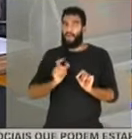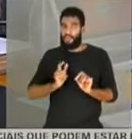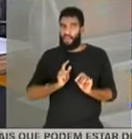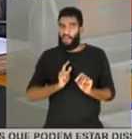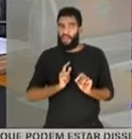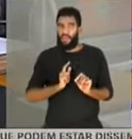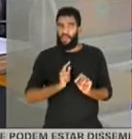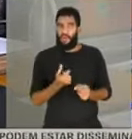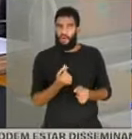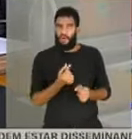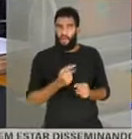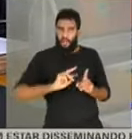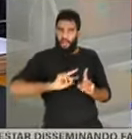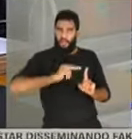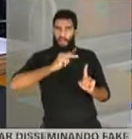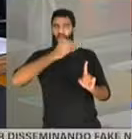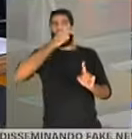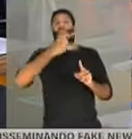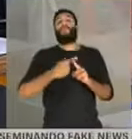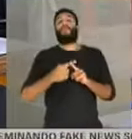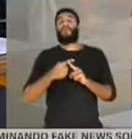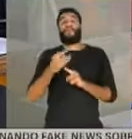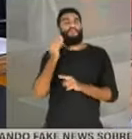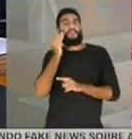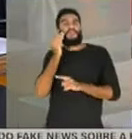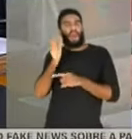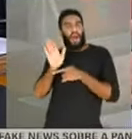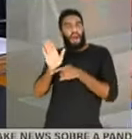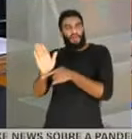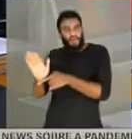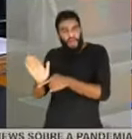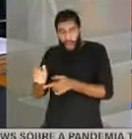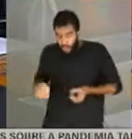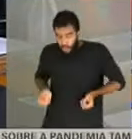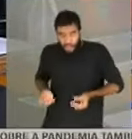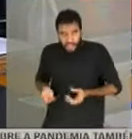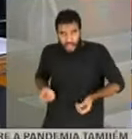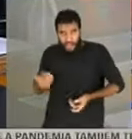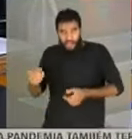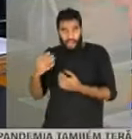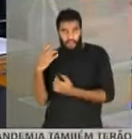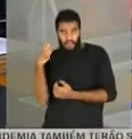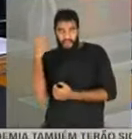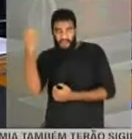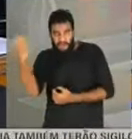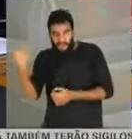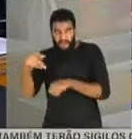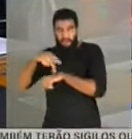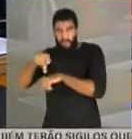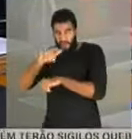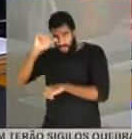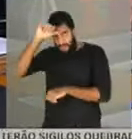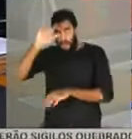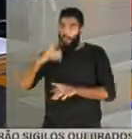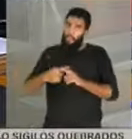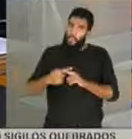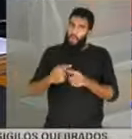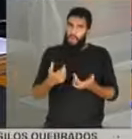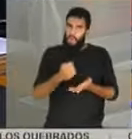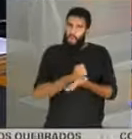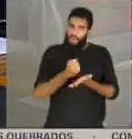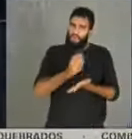aí, talvez para ajudar a financiar essas despesas. Já que estava certo que ia ter a assinatura do contrato, quer